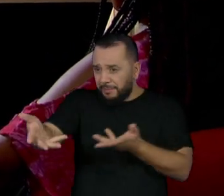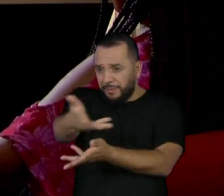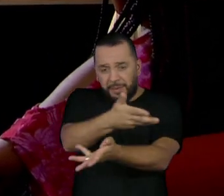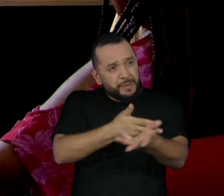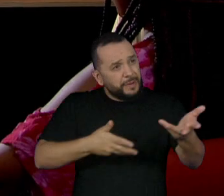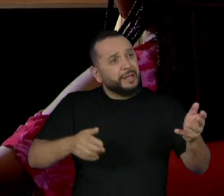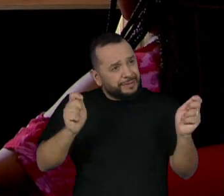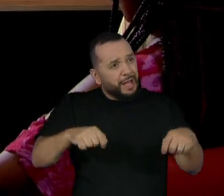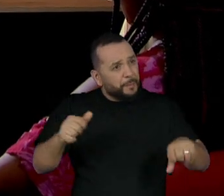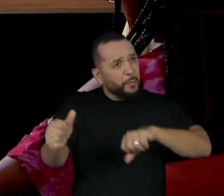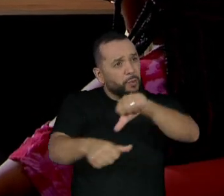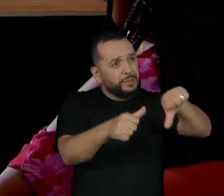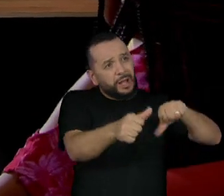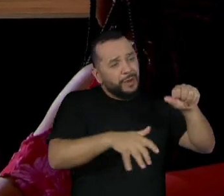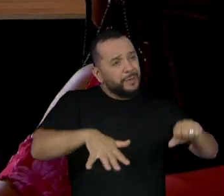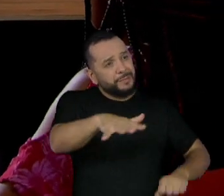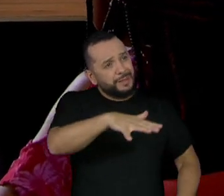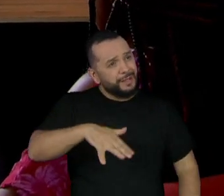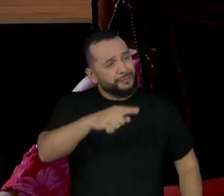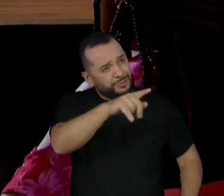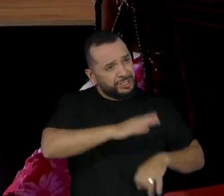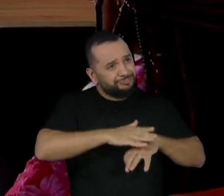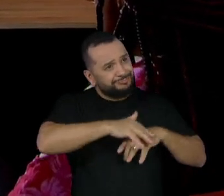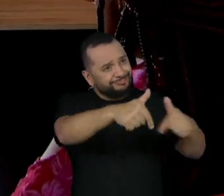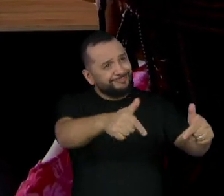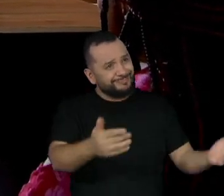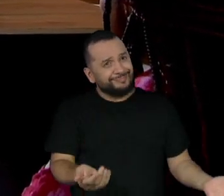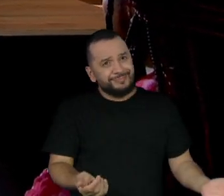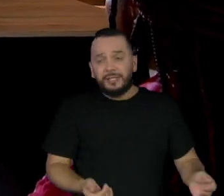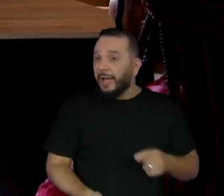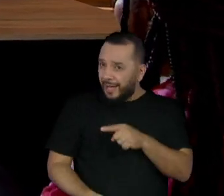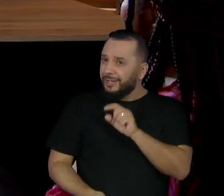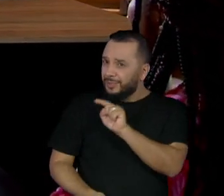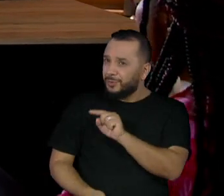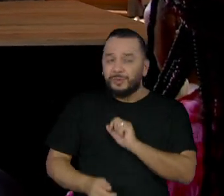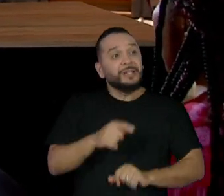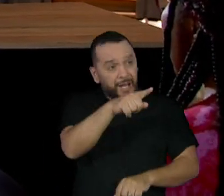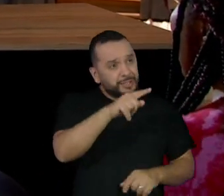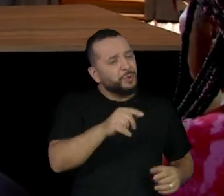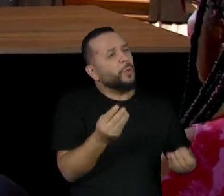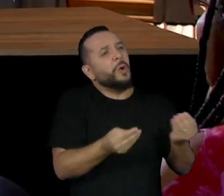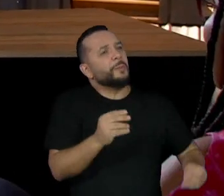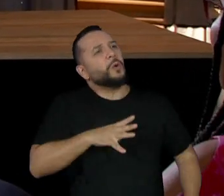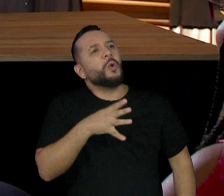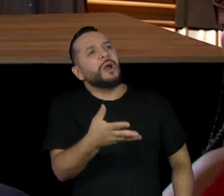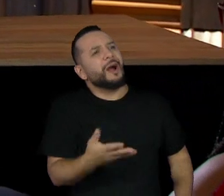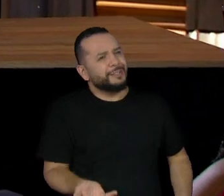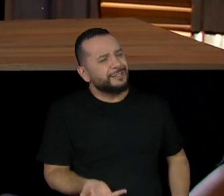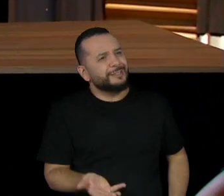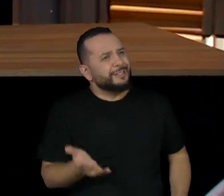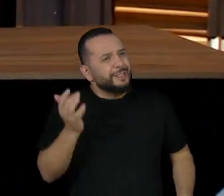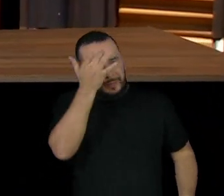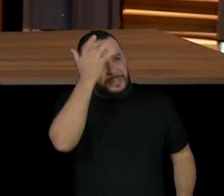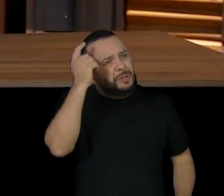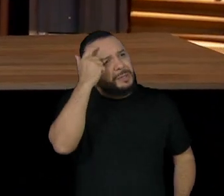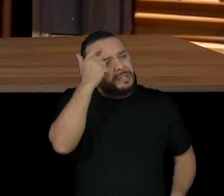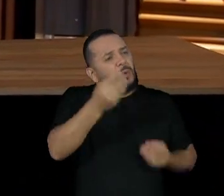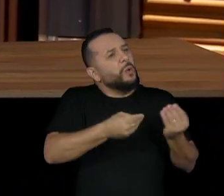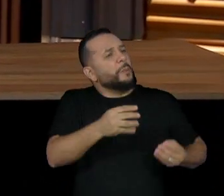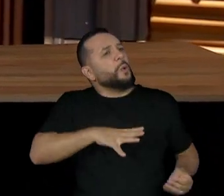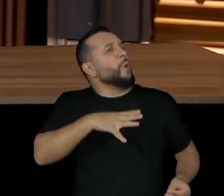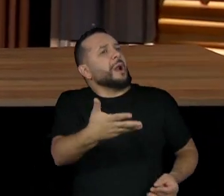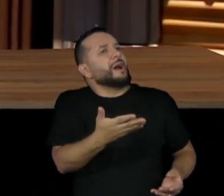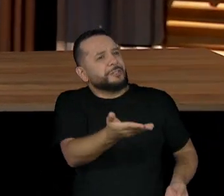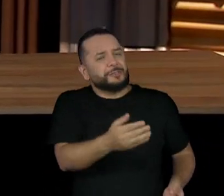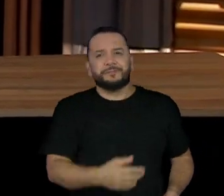Sim. Né? É porque é isso, né, Taz? Não, é isso, mas e coragem para fazer isso? Eu acho que muita gente deve pensar, e coragem?